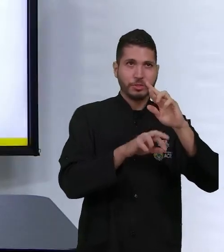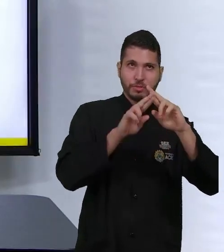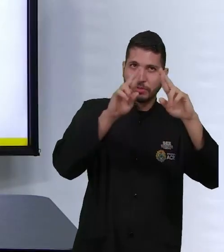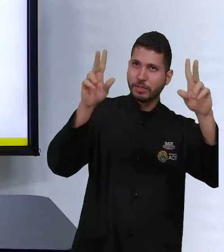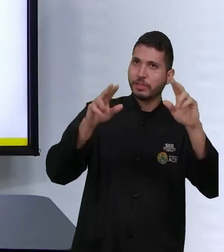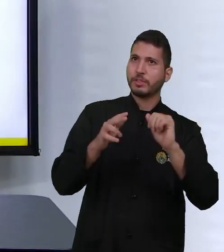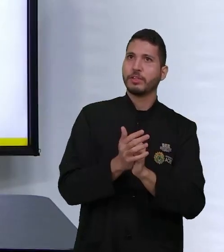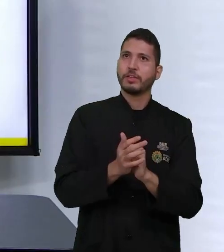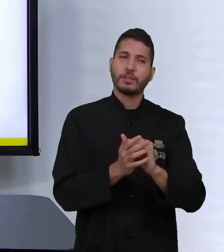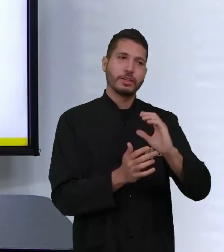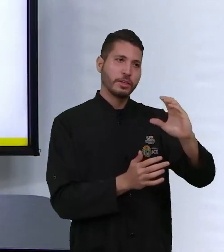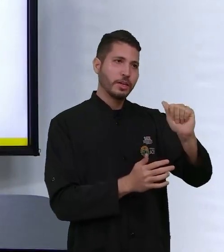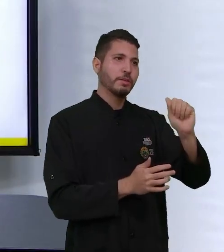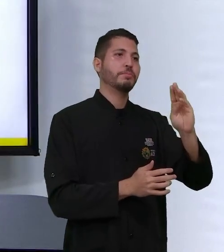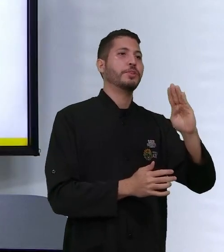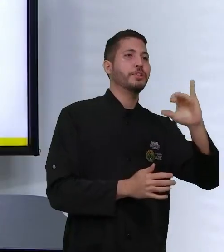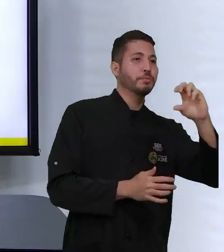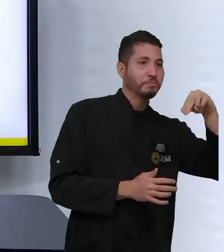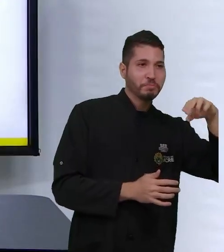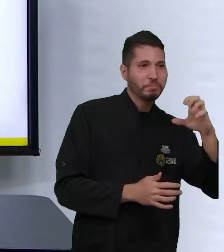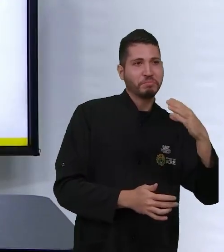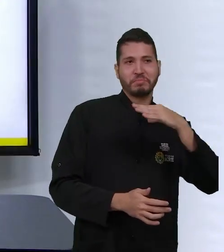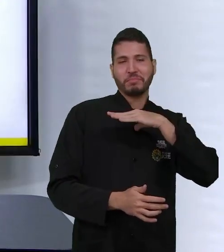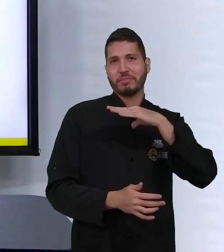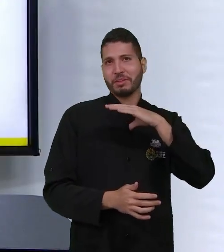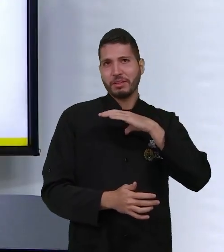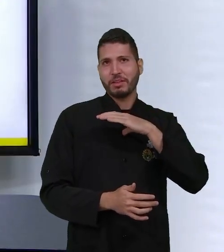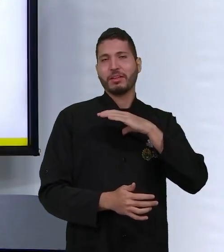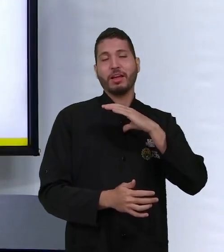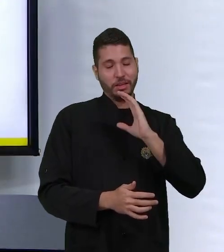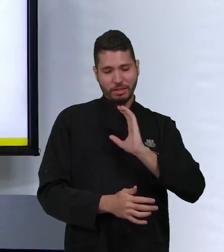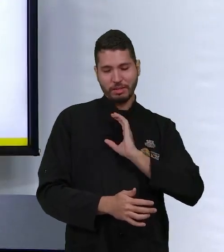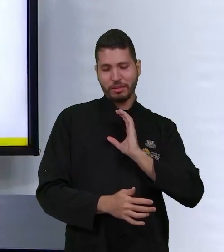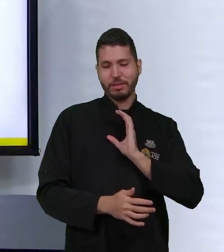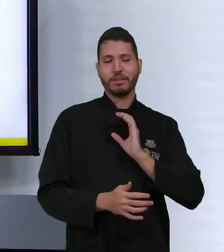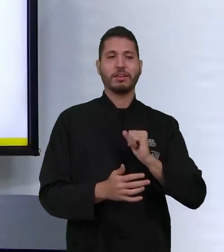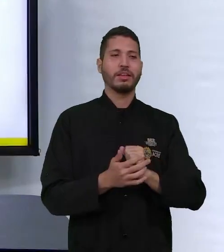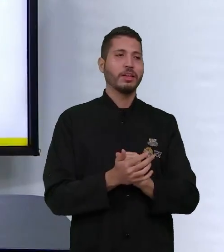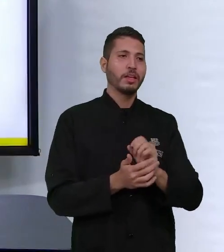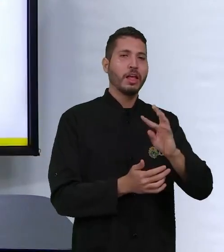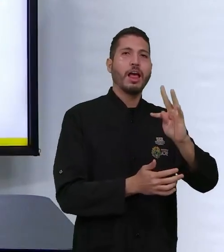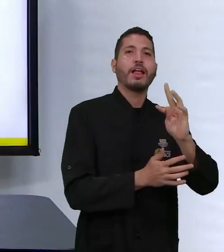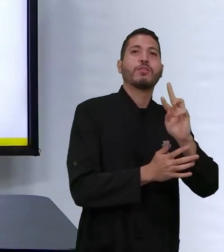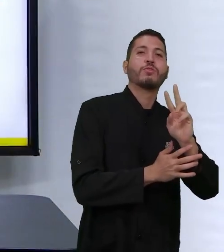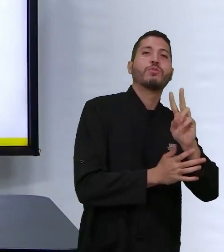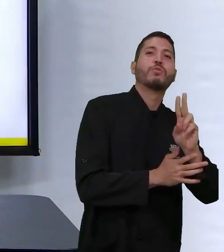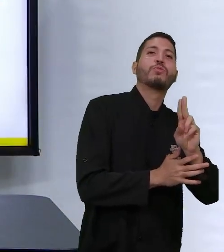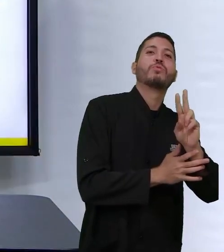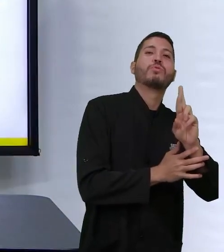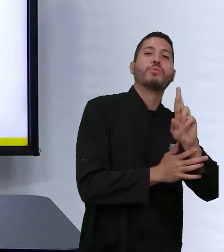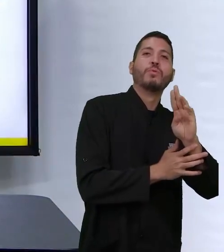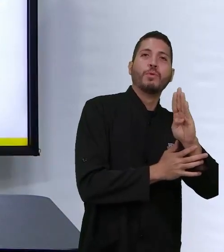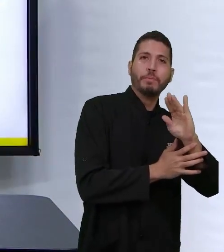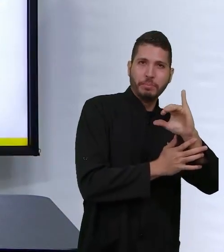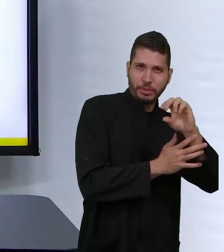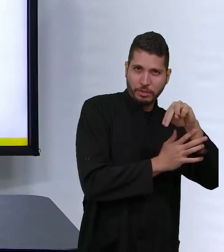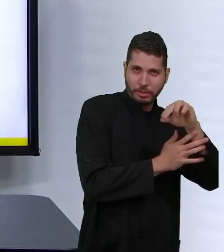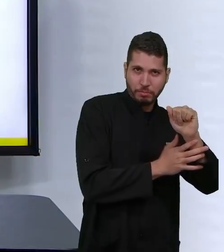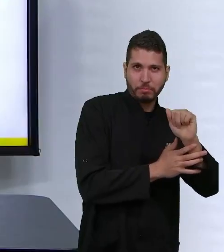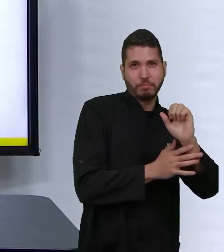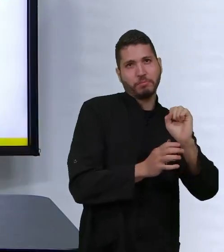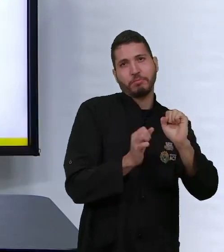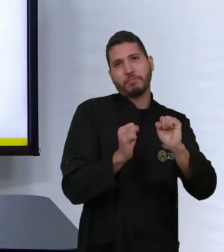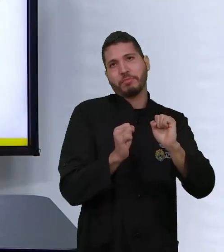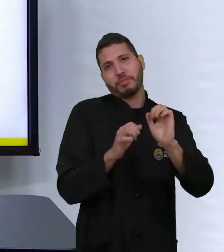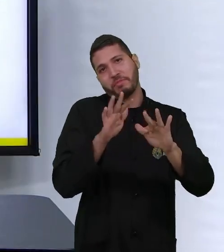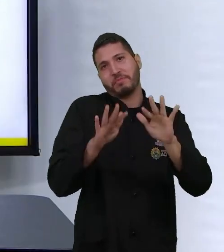Canadá, a turbina veio da Alemanha, o sistema computacional do avião pode